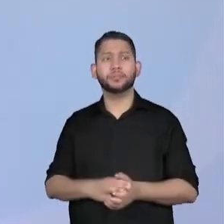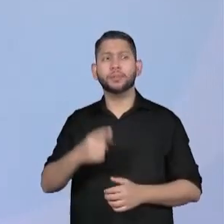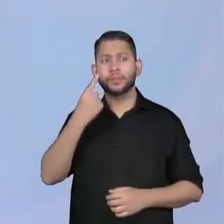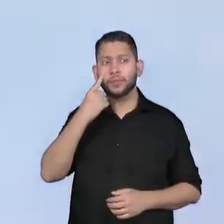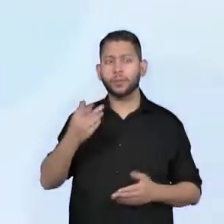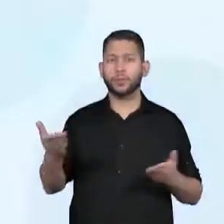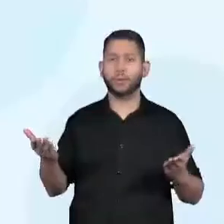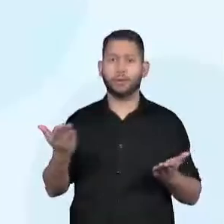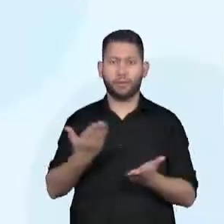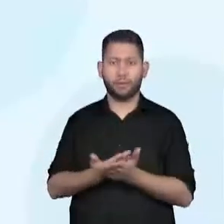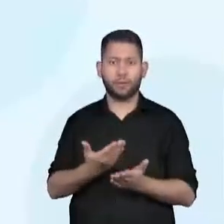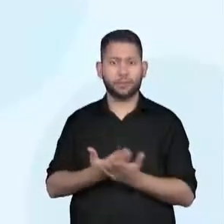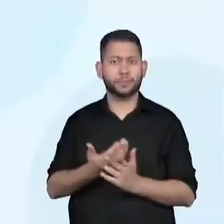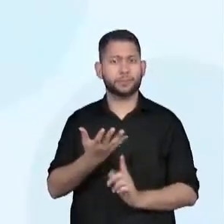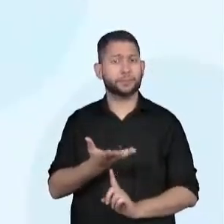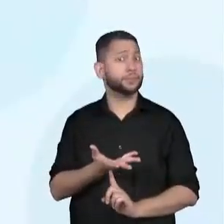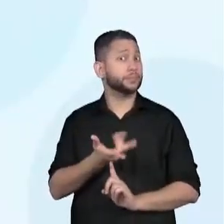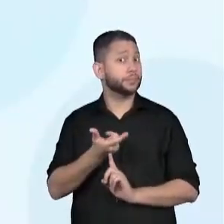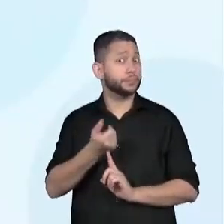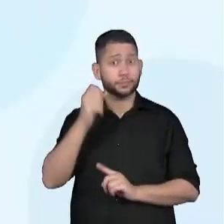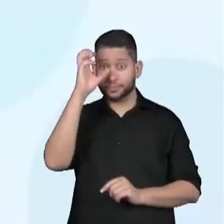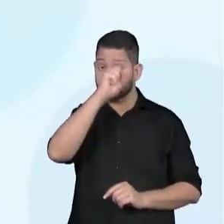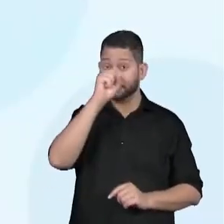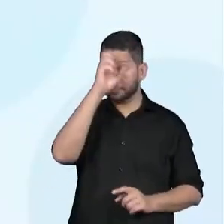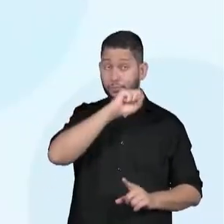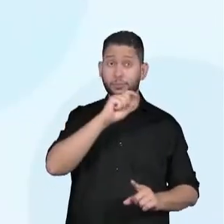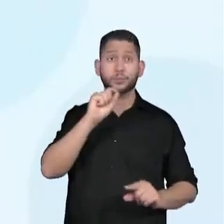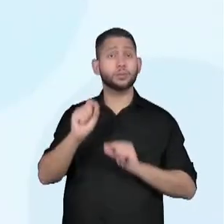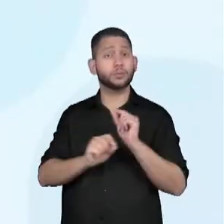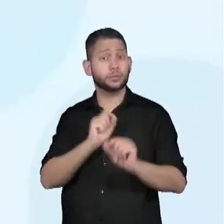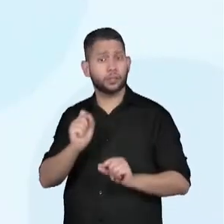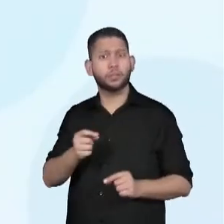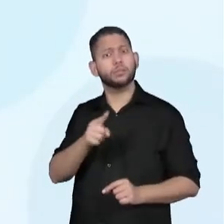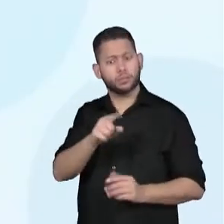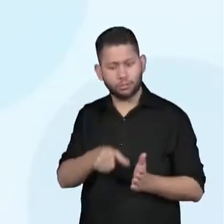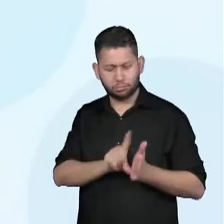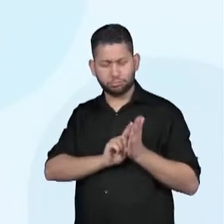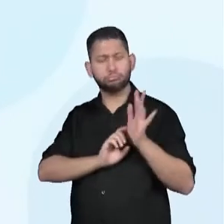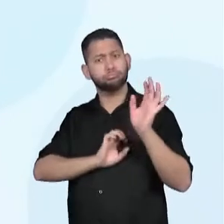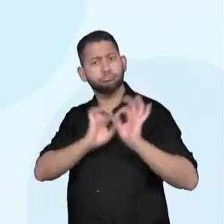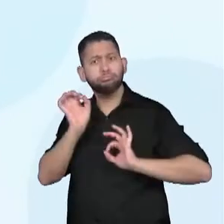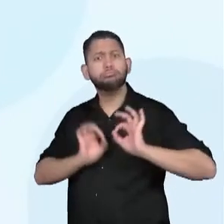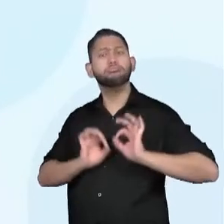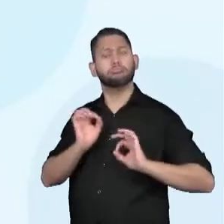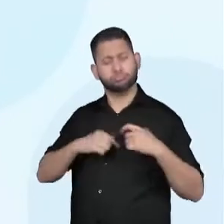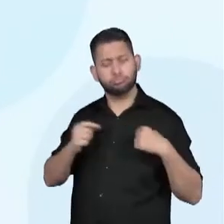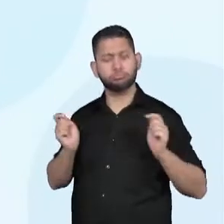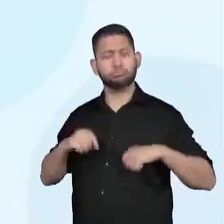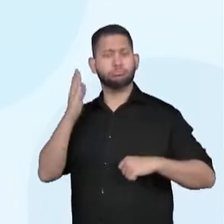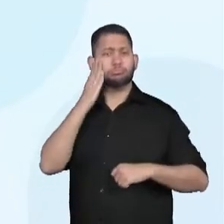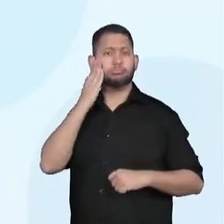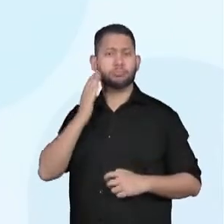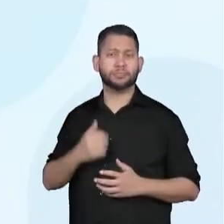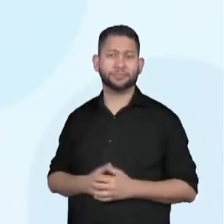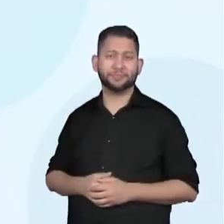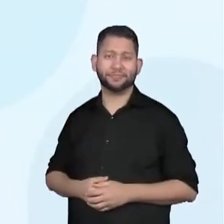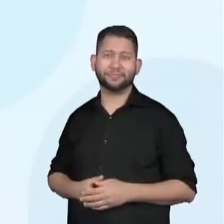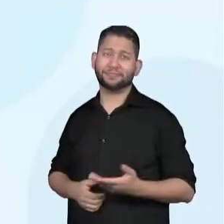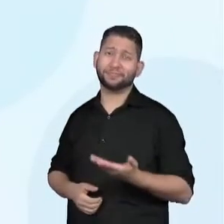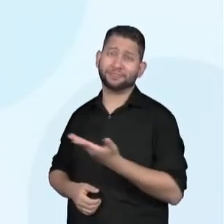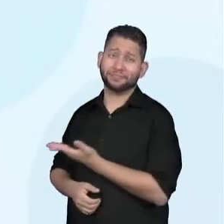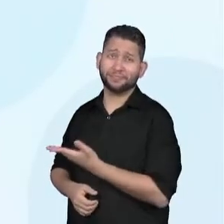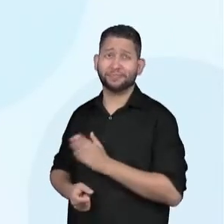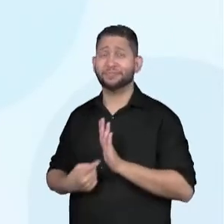nessa aula de arte, né? Para poder aí já deixar vocês preparados para esse terceiro bimestre. Let's